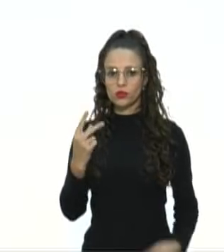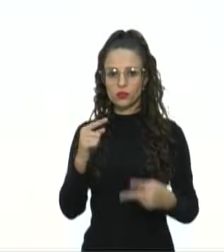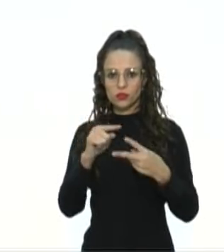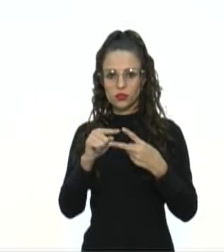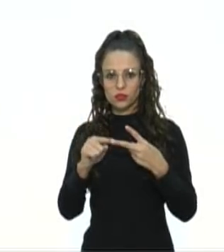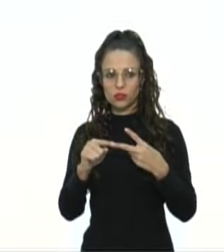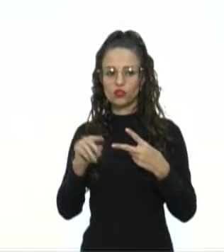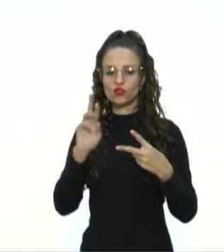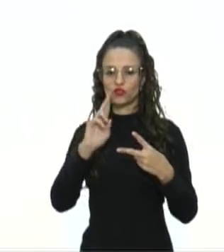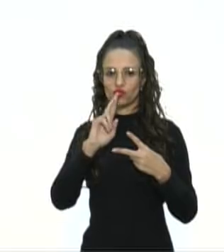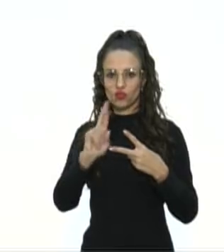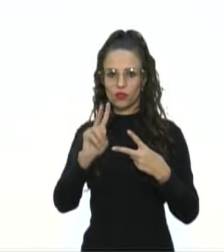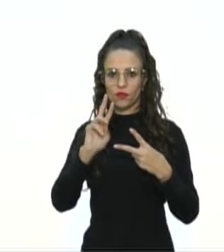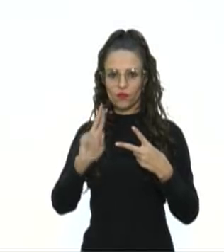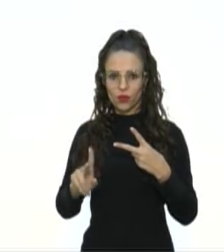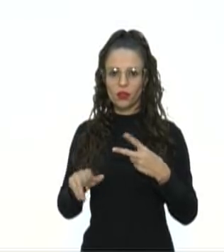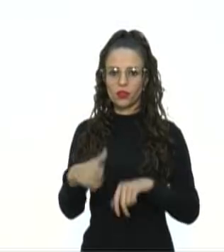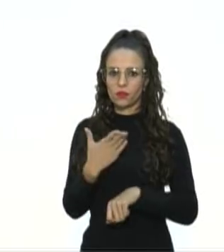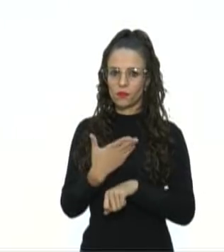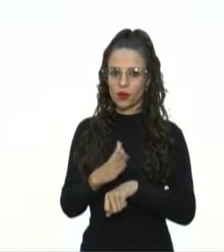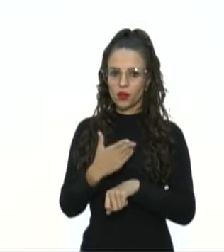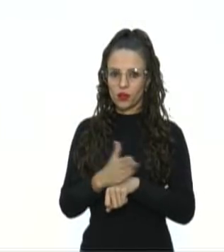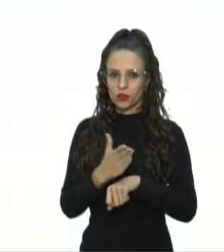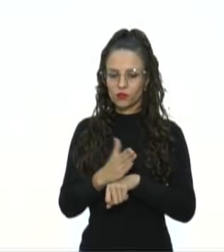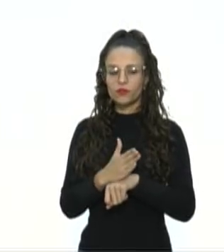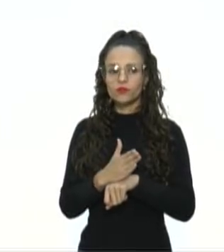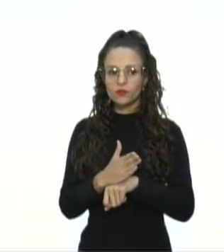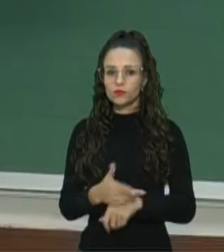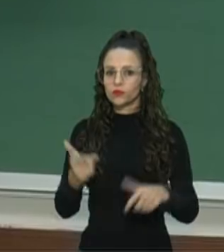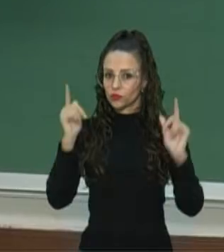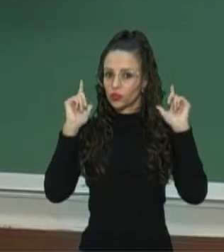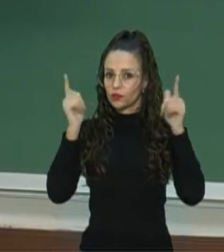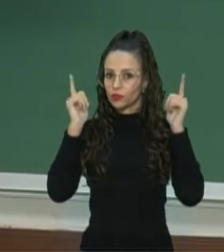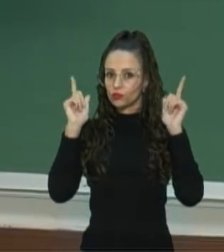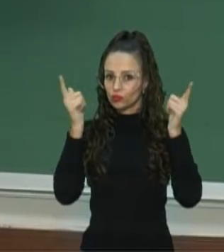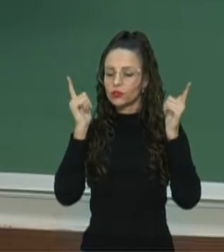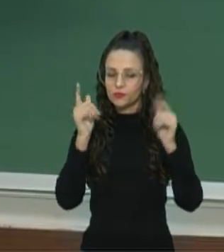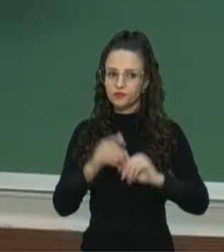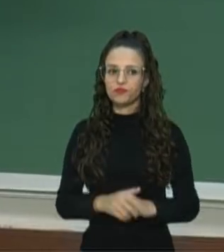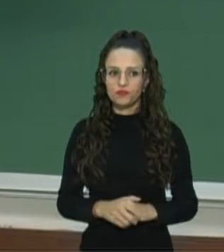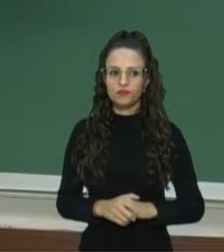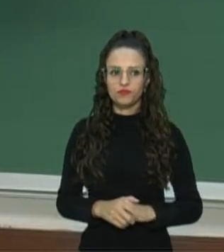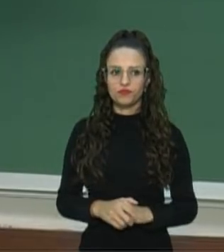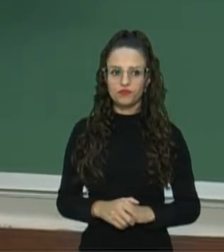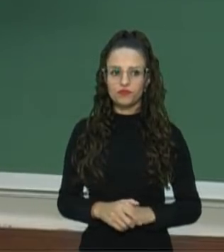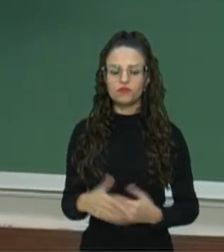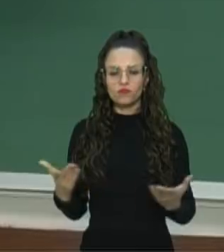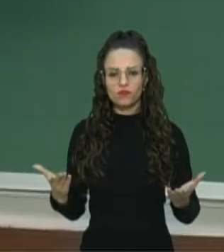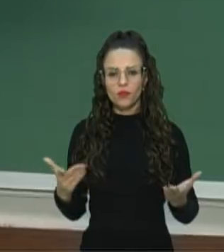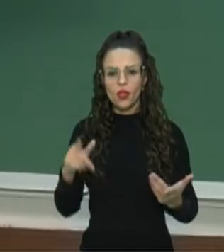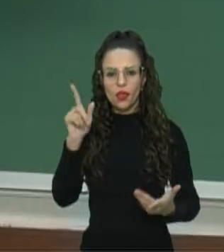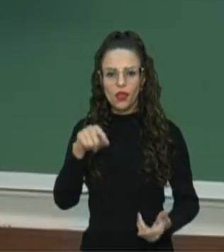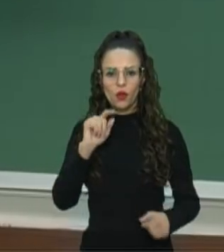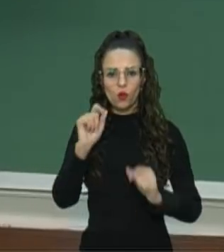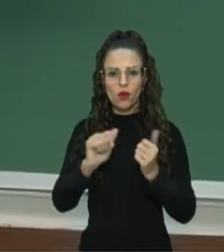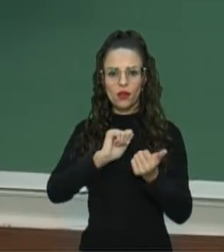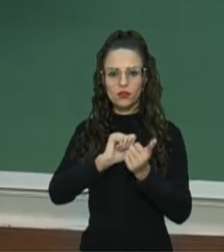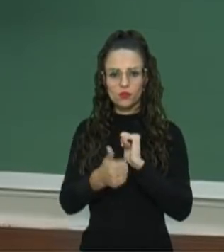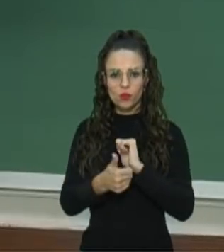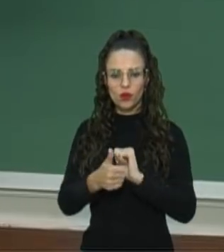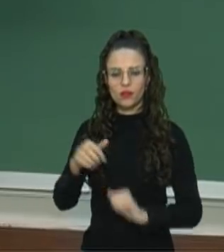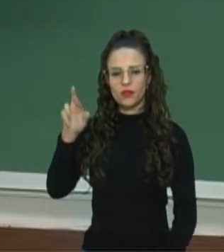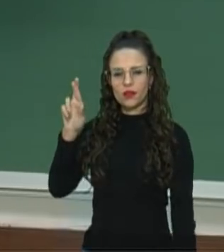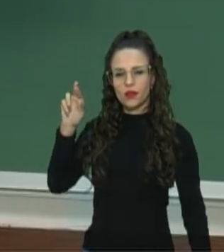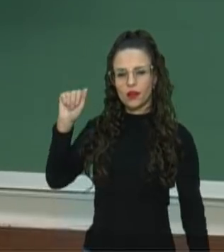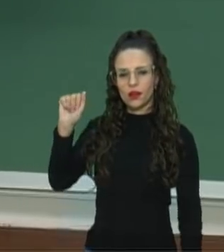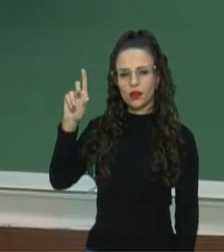modalidades diferentes para a prática, né? Então são duas atividades de aventura, como foi colocada para vocês, né? Considerar também esportes